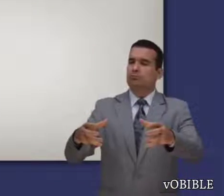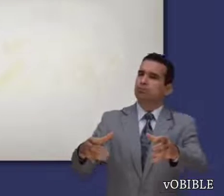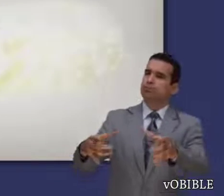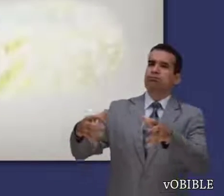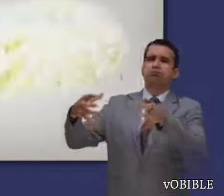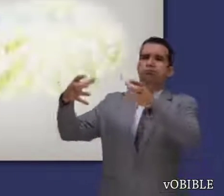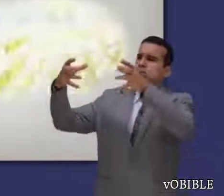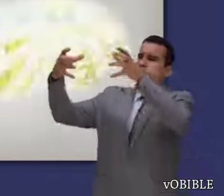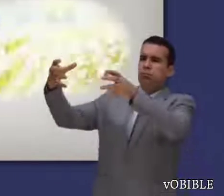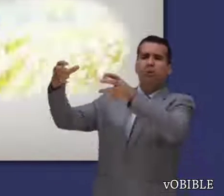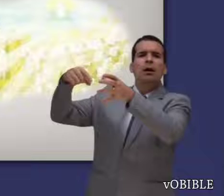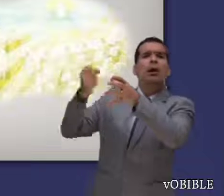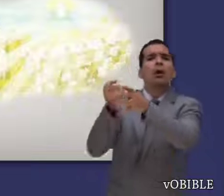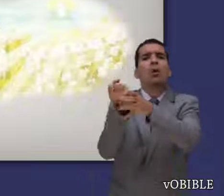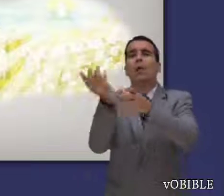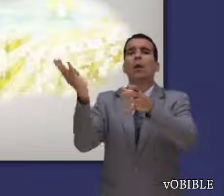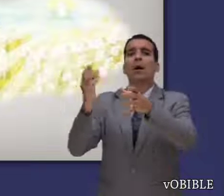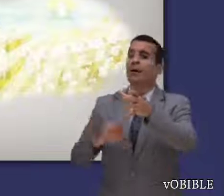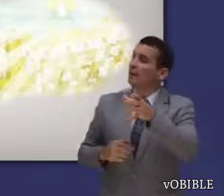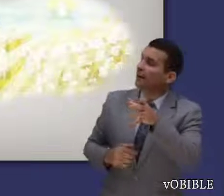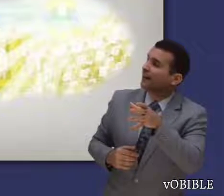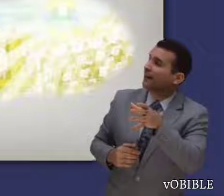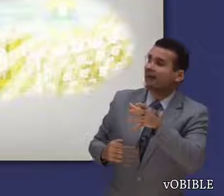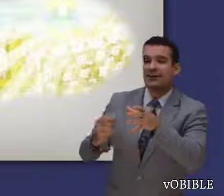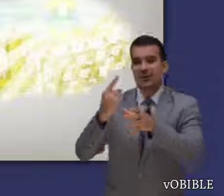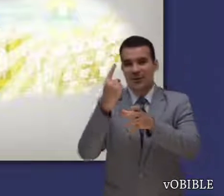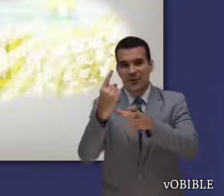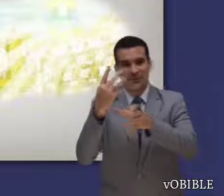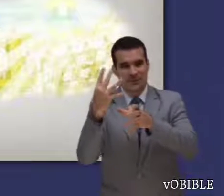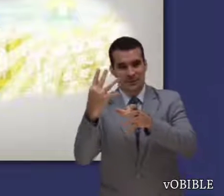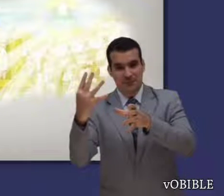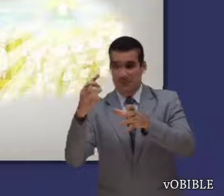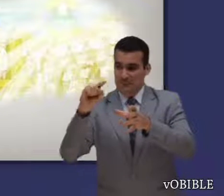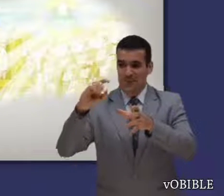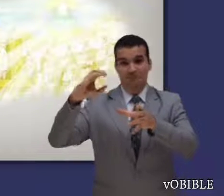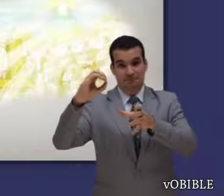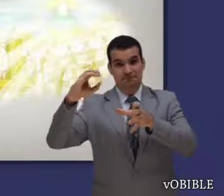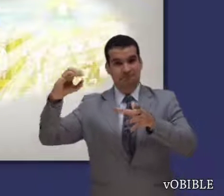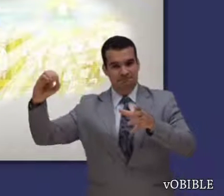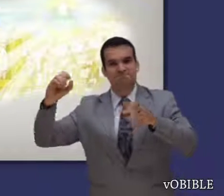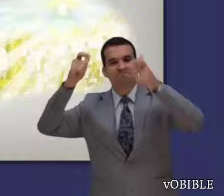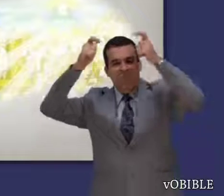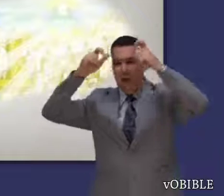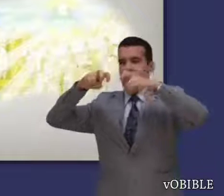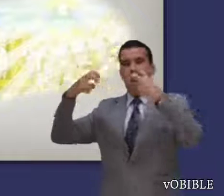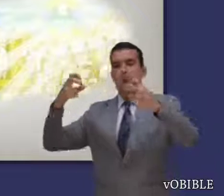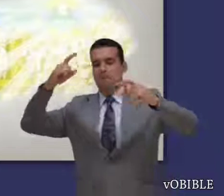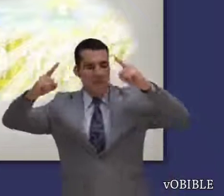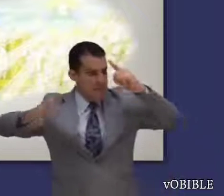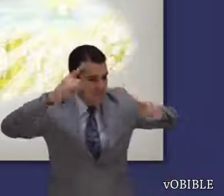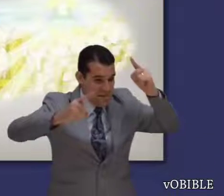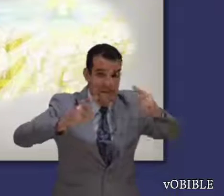Mas outros também fariam parte desse descendente. De acordo com Apocalipse, 144 mil pessoas